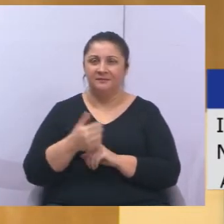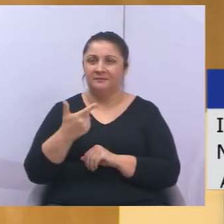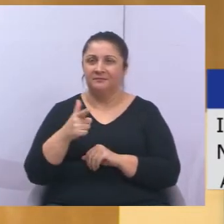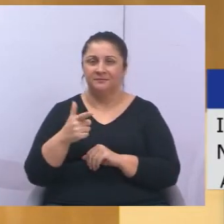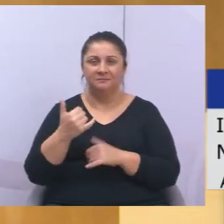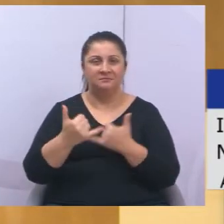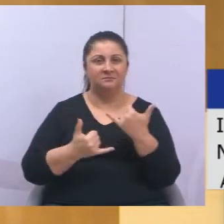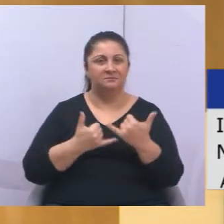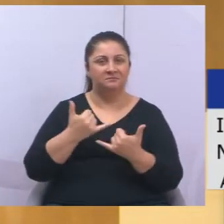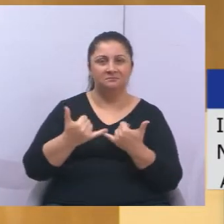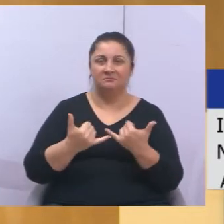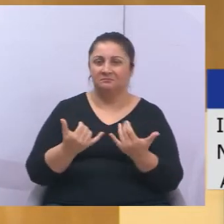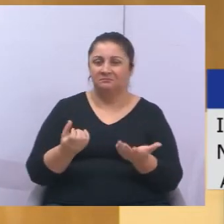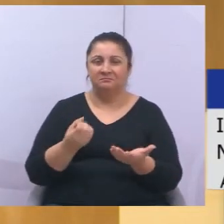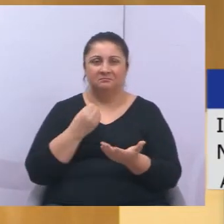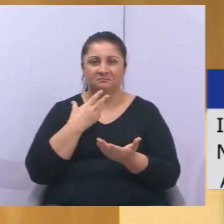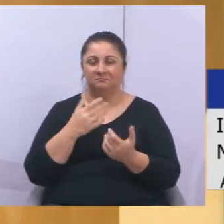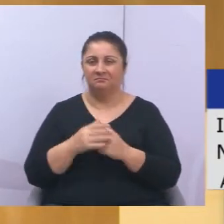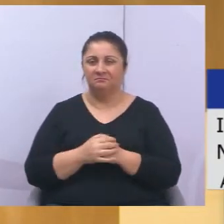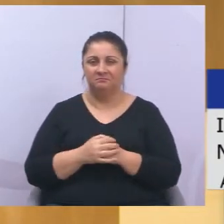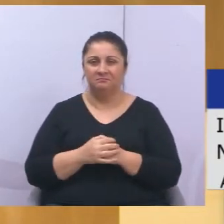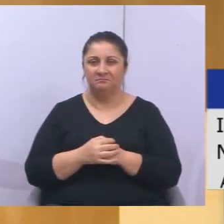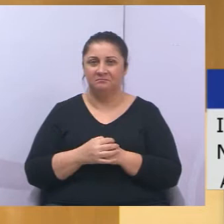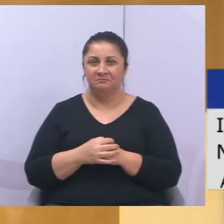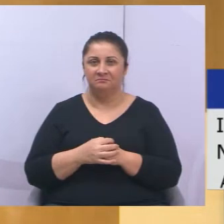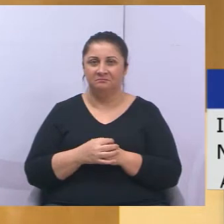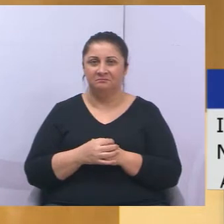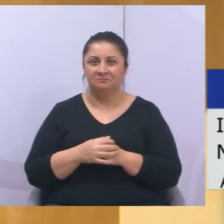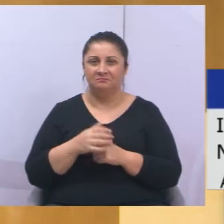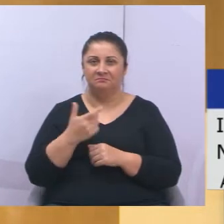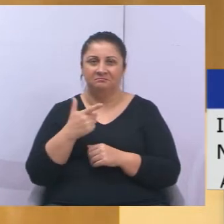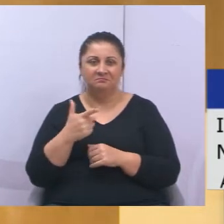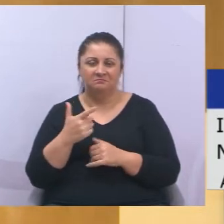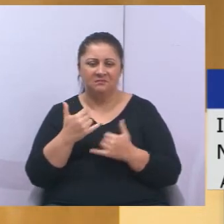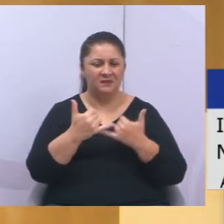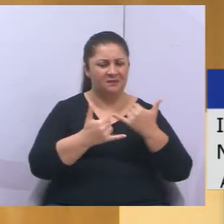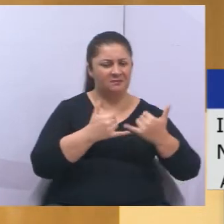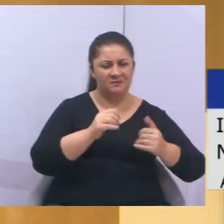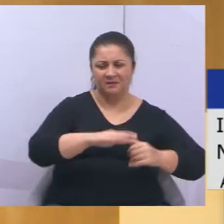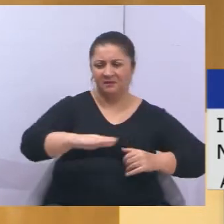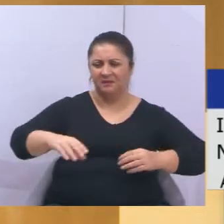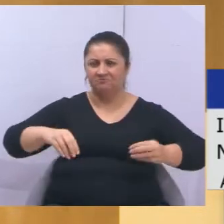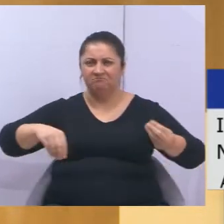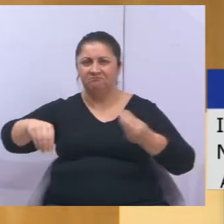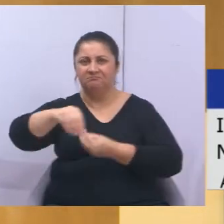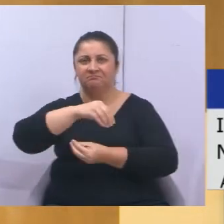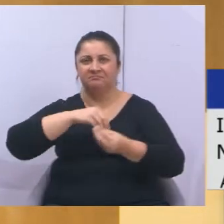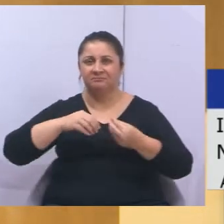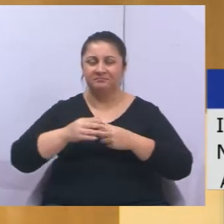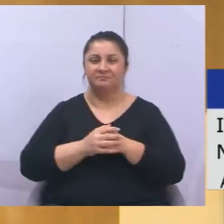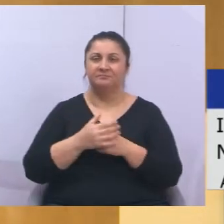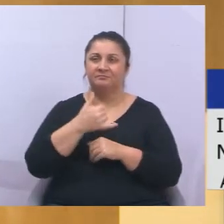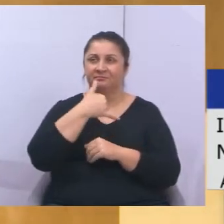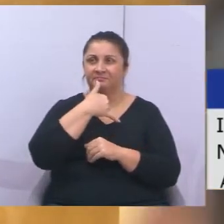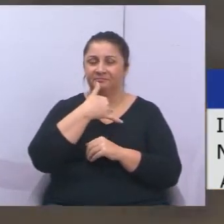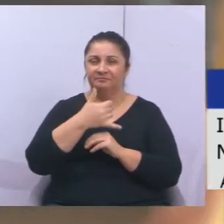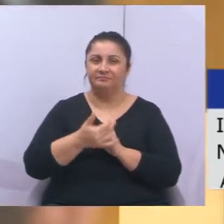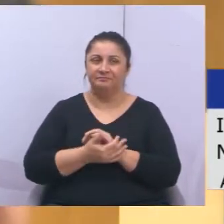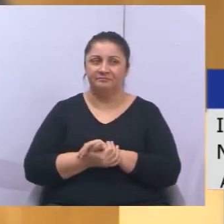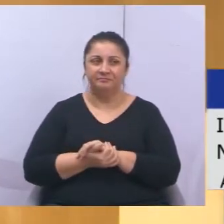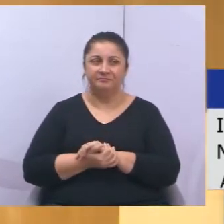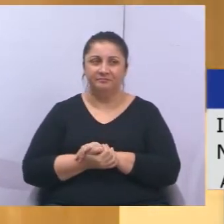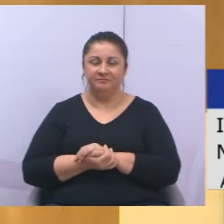brincadeiras saudáveis, não há mais essa brincadeira entre as crianças. Isso é muito triste.